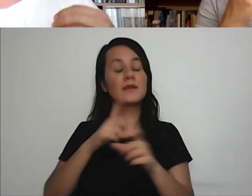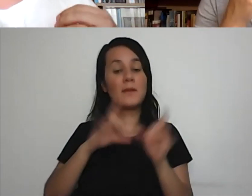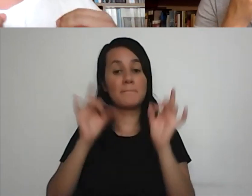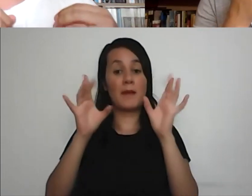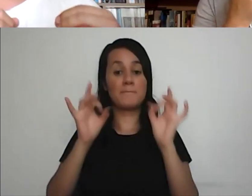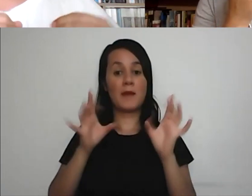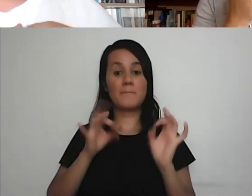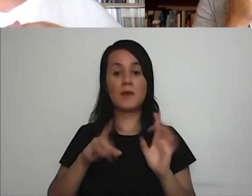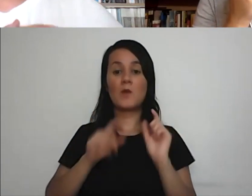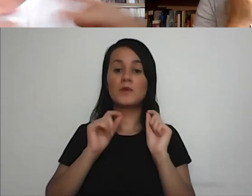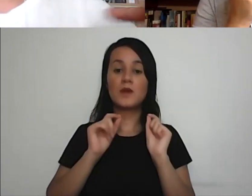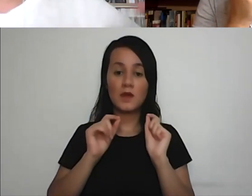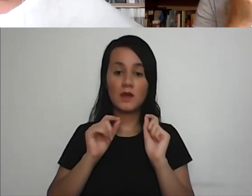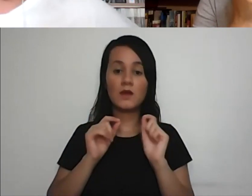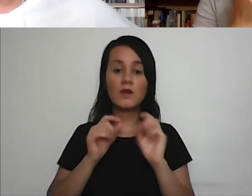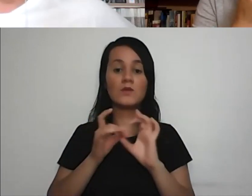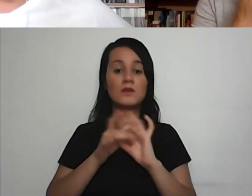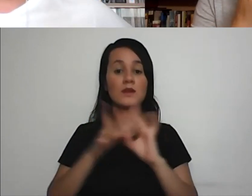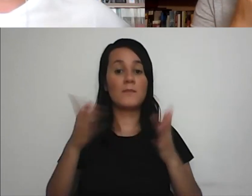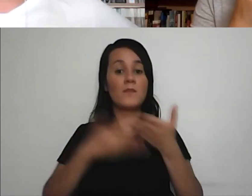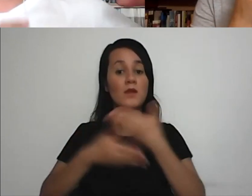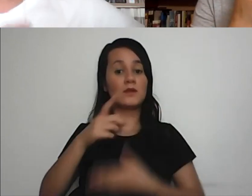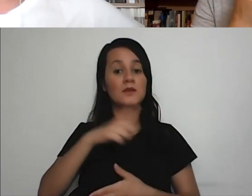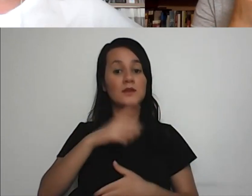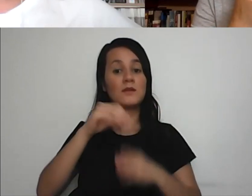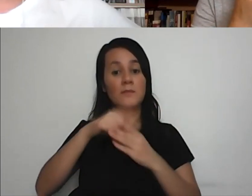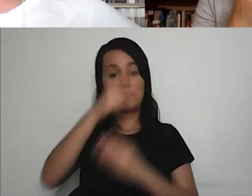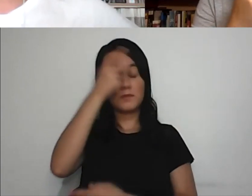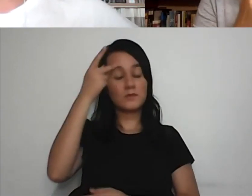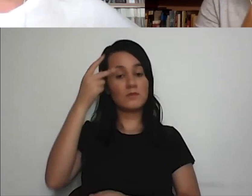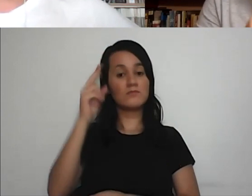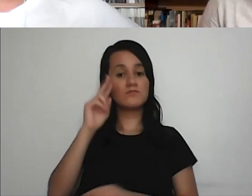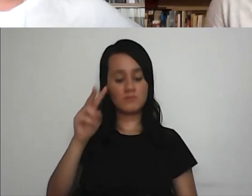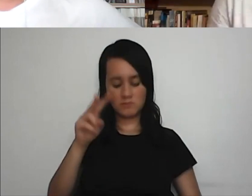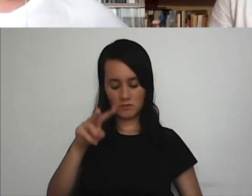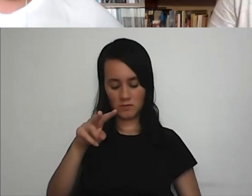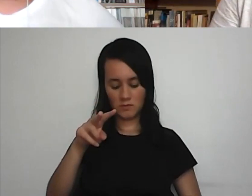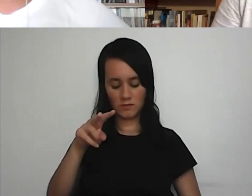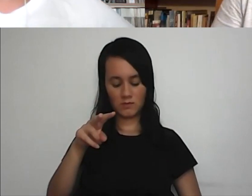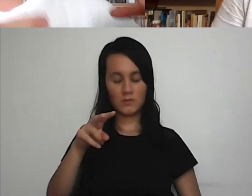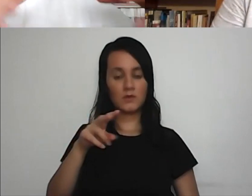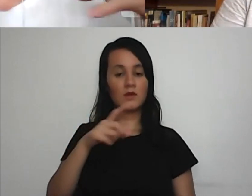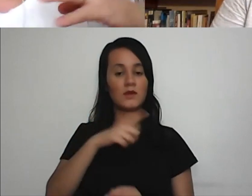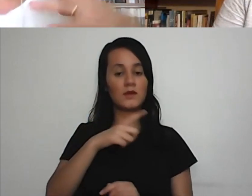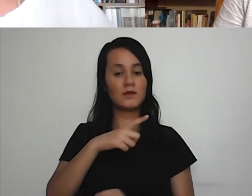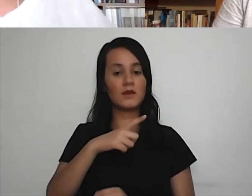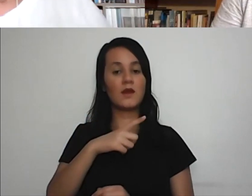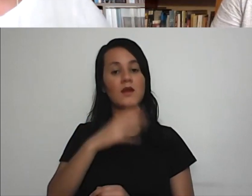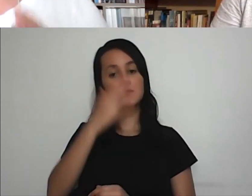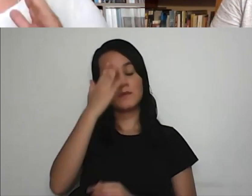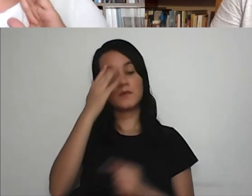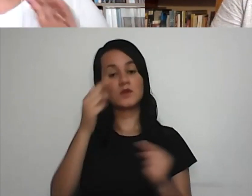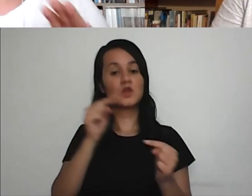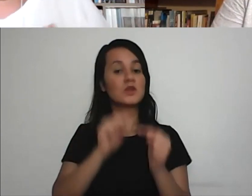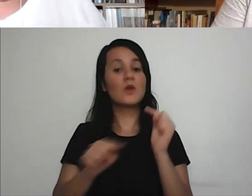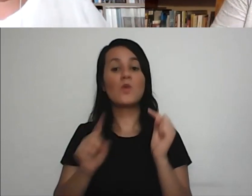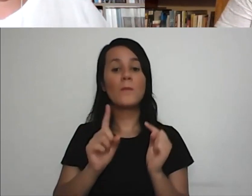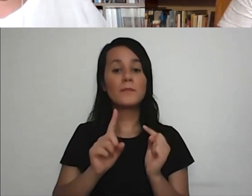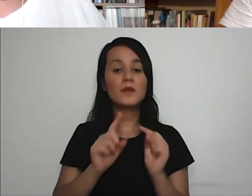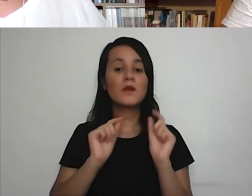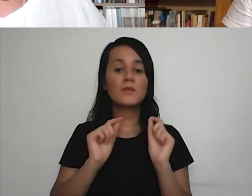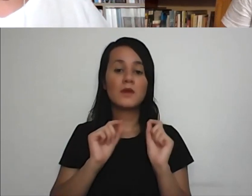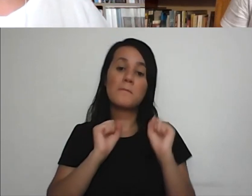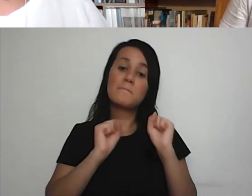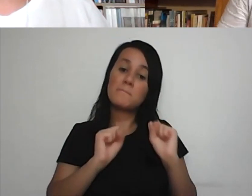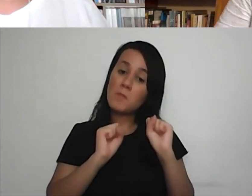um movimento de democratização mesmo do ponto de vista da produção da literatura, ao qual não corresponde, essa pode